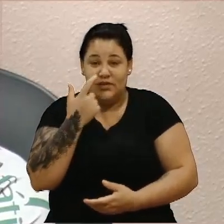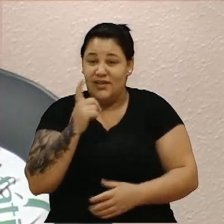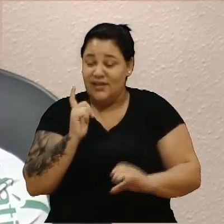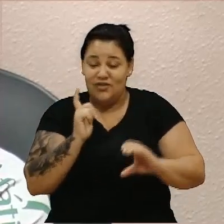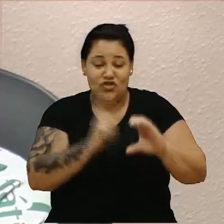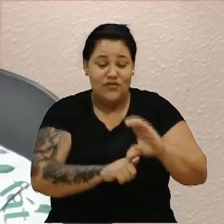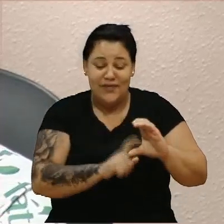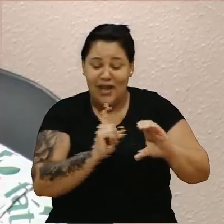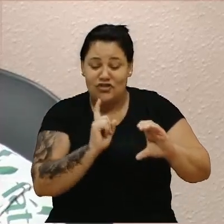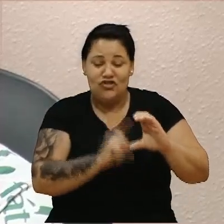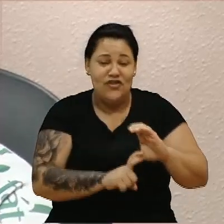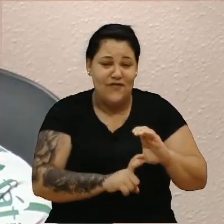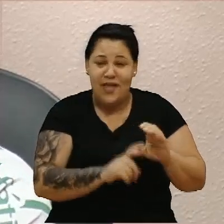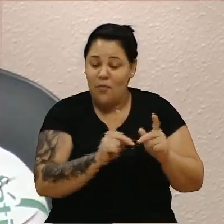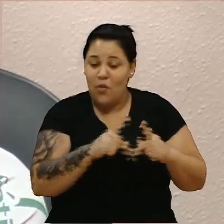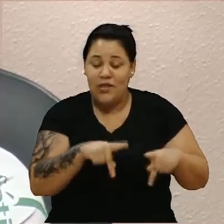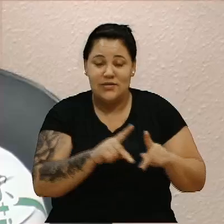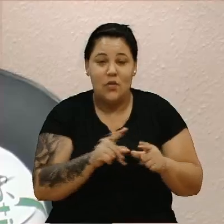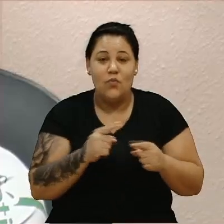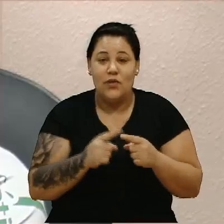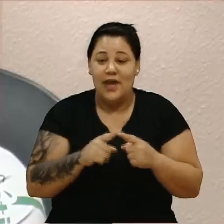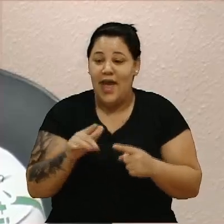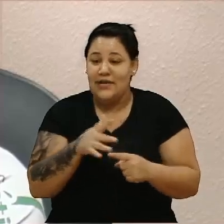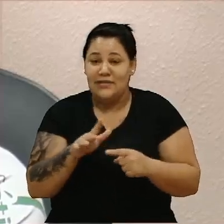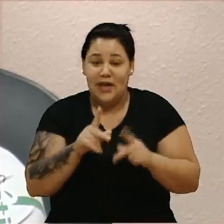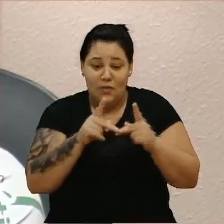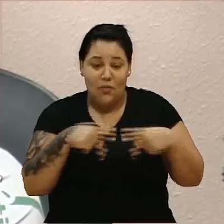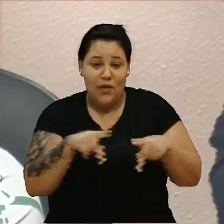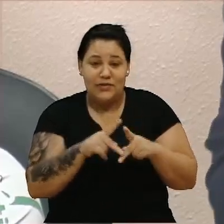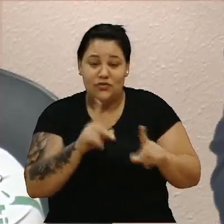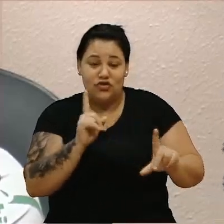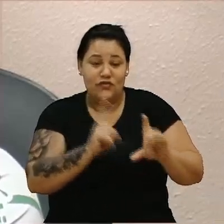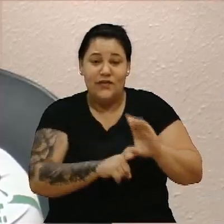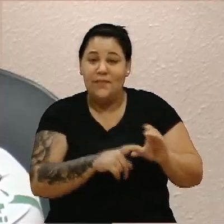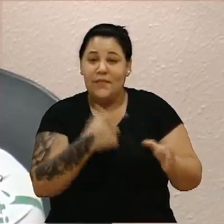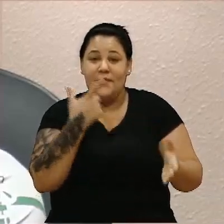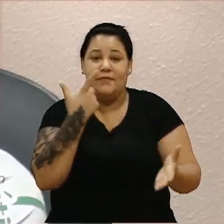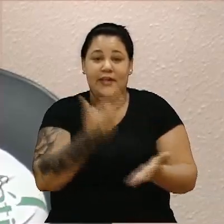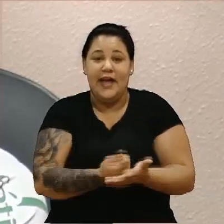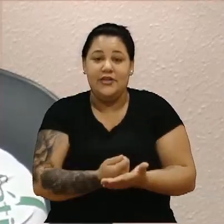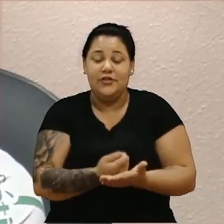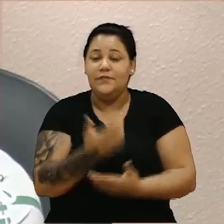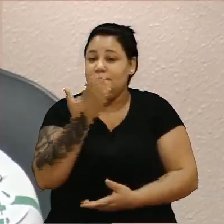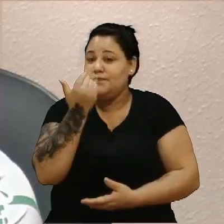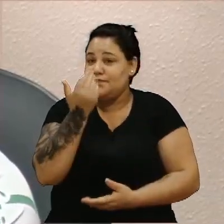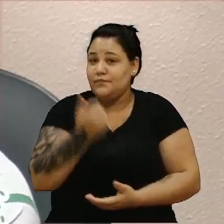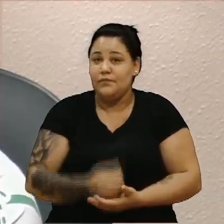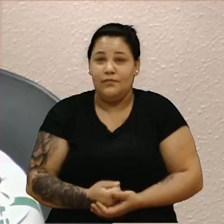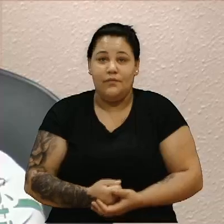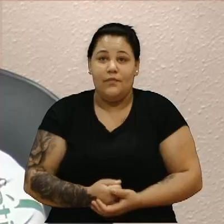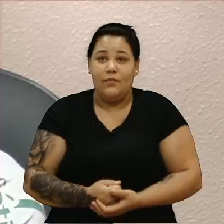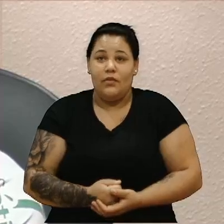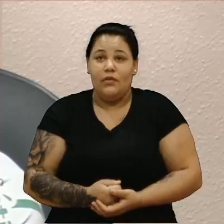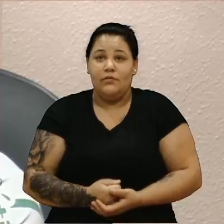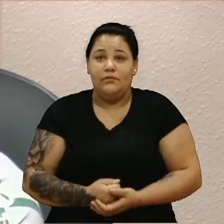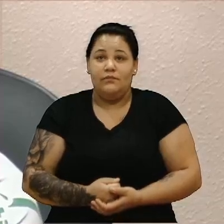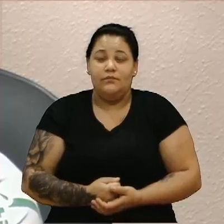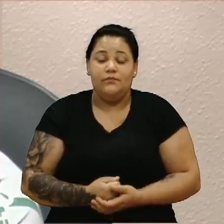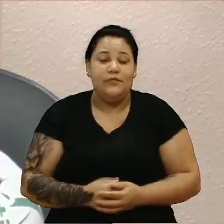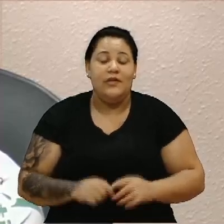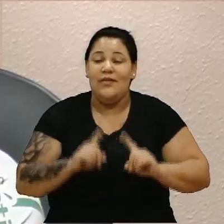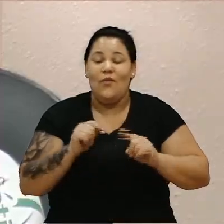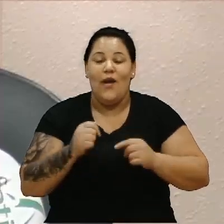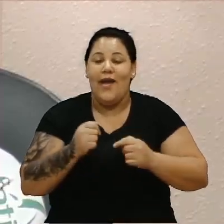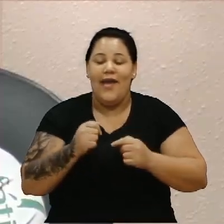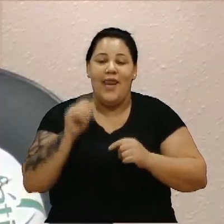da população. Muitas vezes a população se endivida para comprar comida, né? Então, não é uma situação que as pessoas,